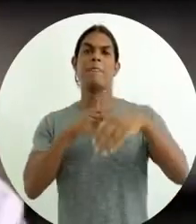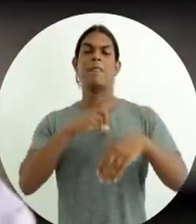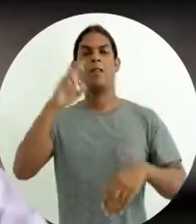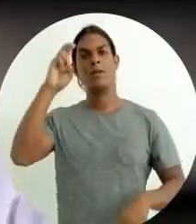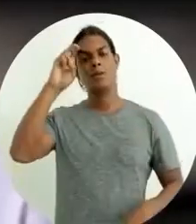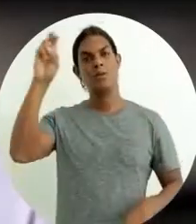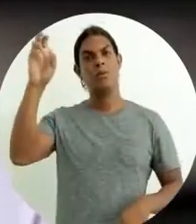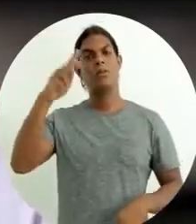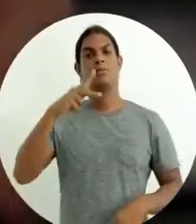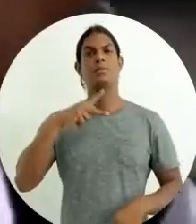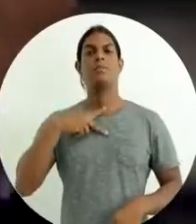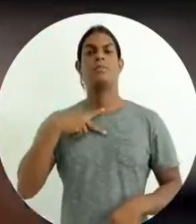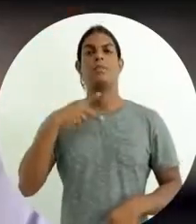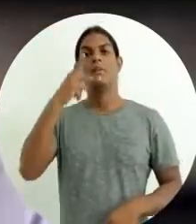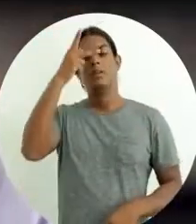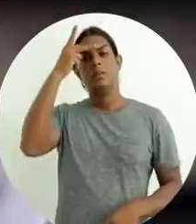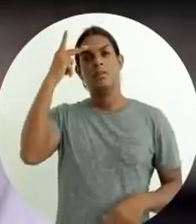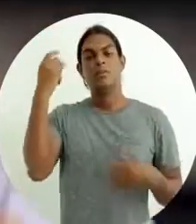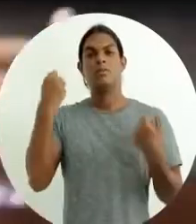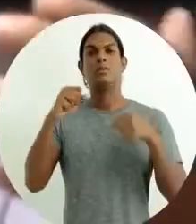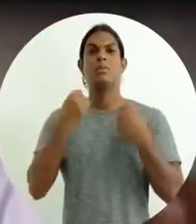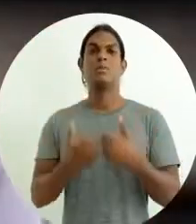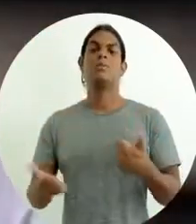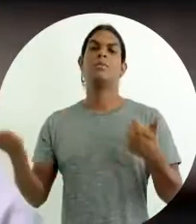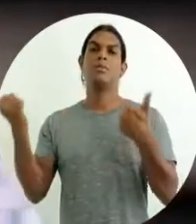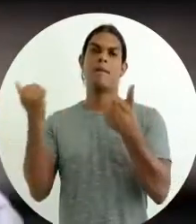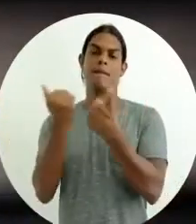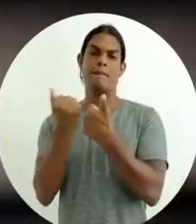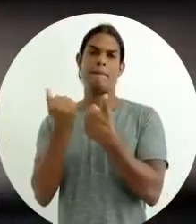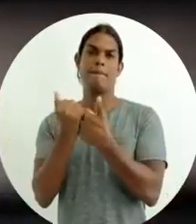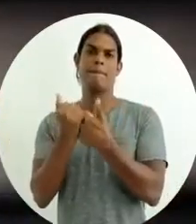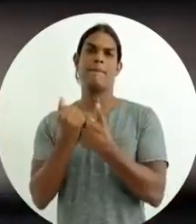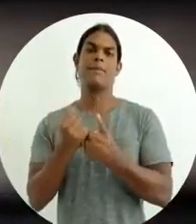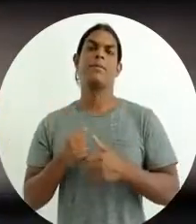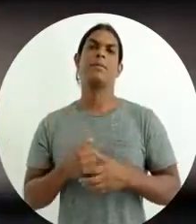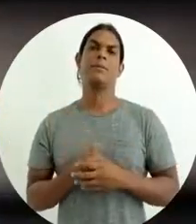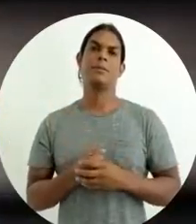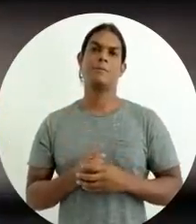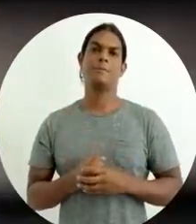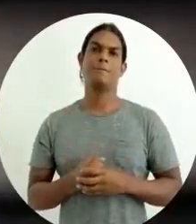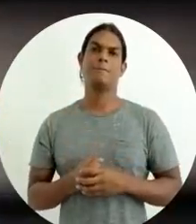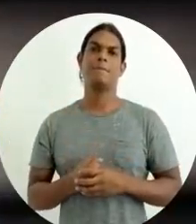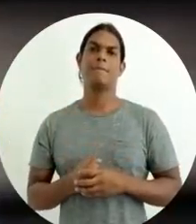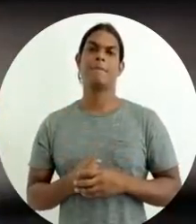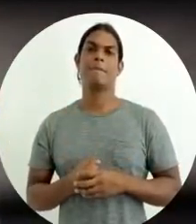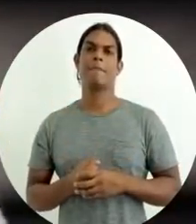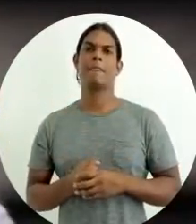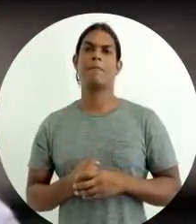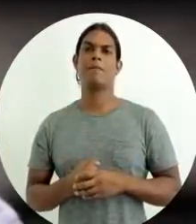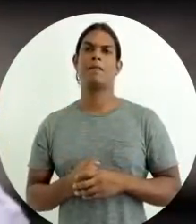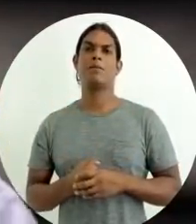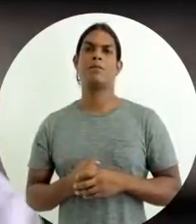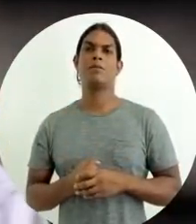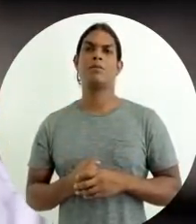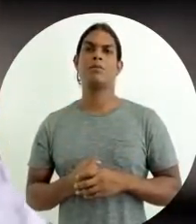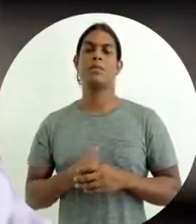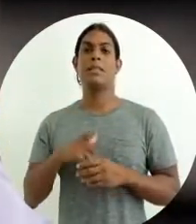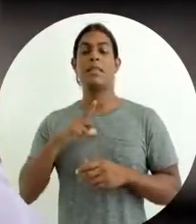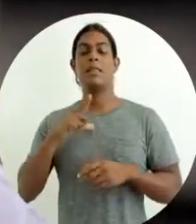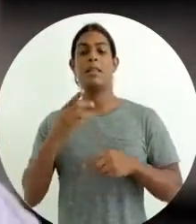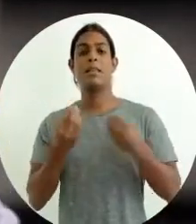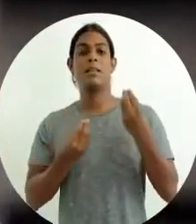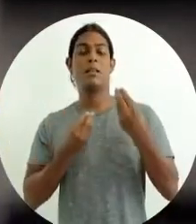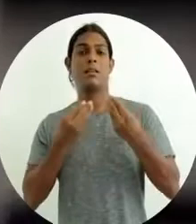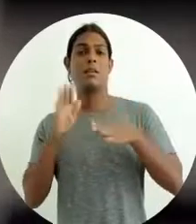essas pessoas vão ter que se adaptar a todos os procedimentos desta cultura? Existem